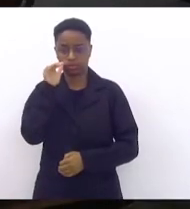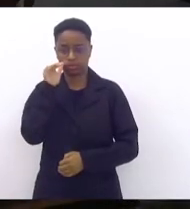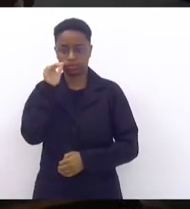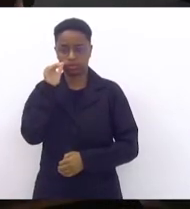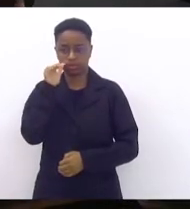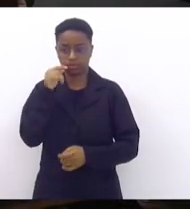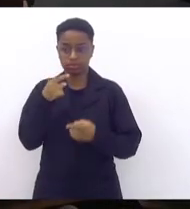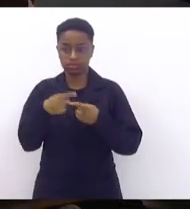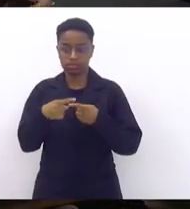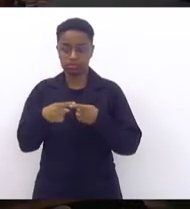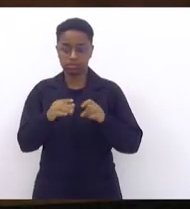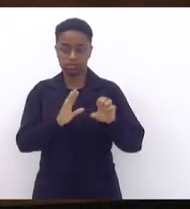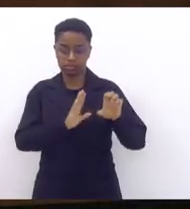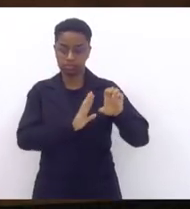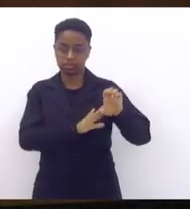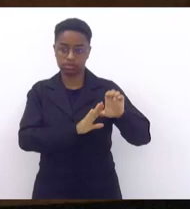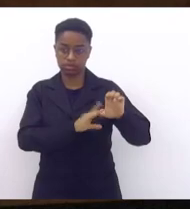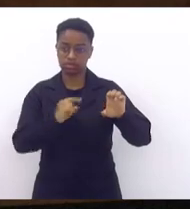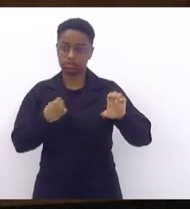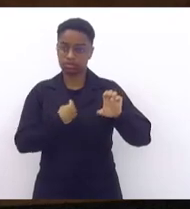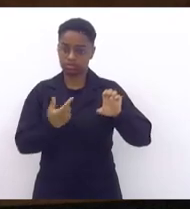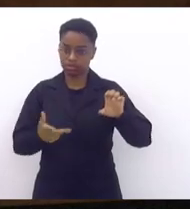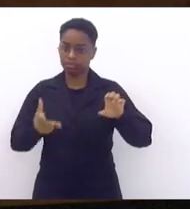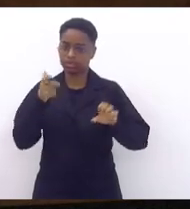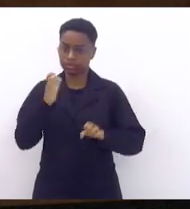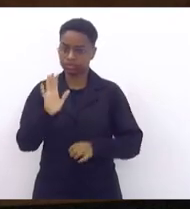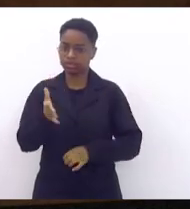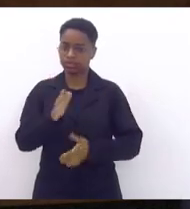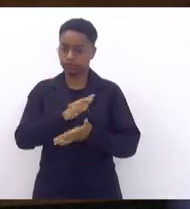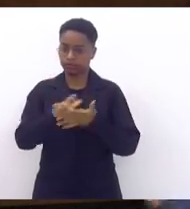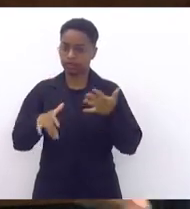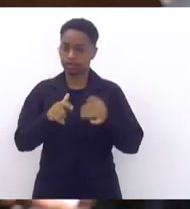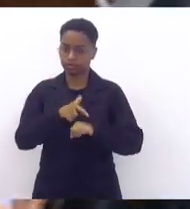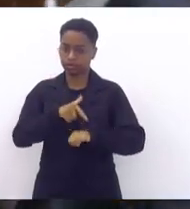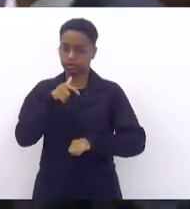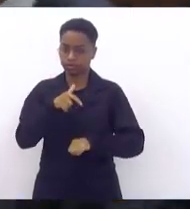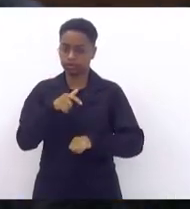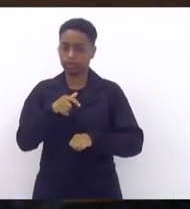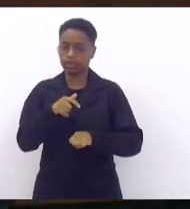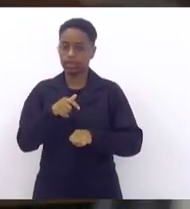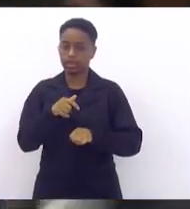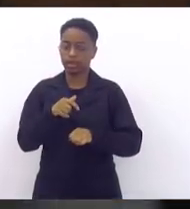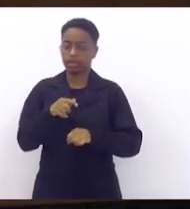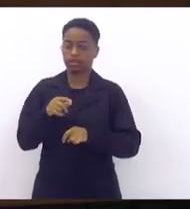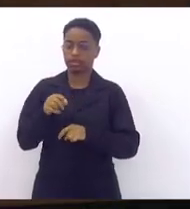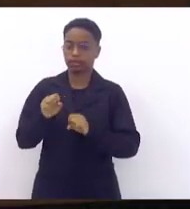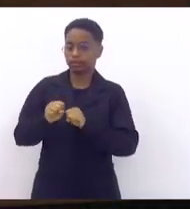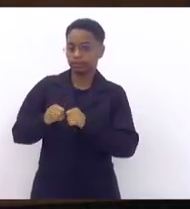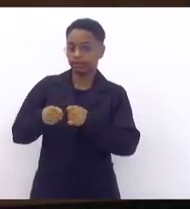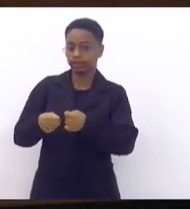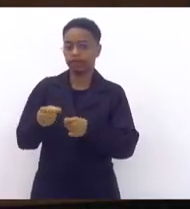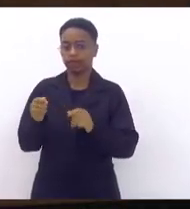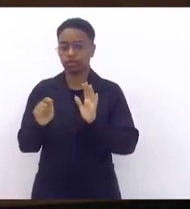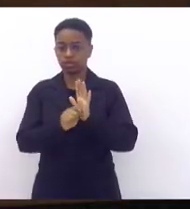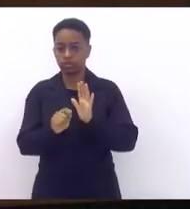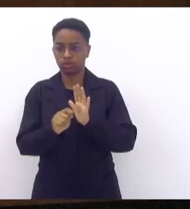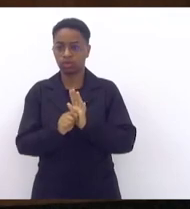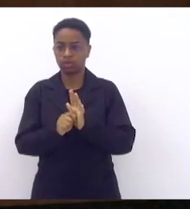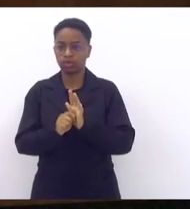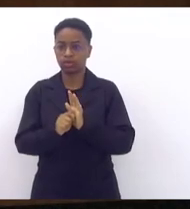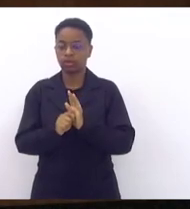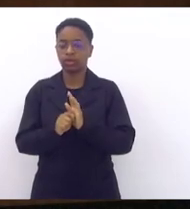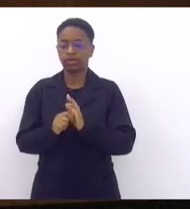a esquerda, como já vimos inúmeras vezes, defende a droga, se deixa fotografar ao lado